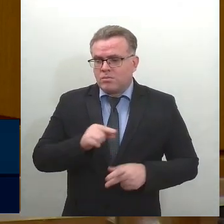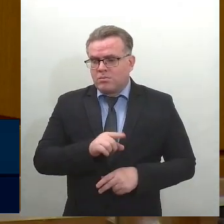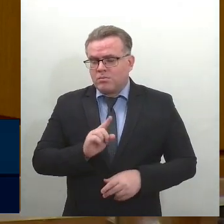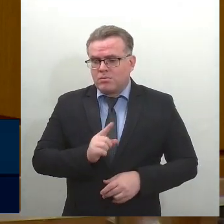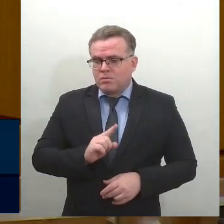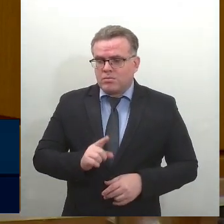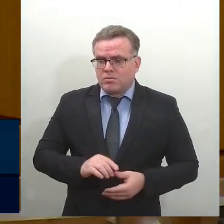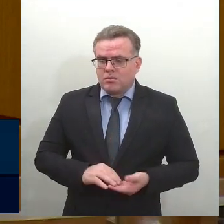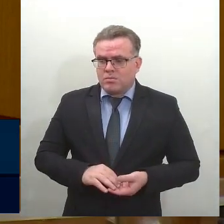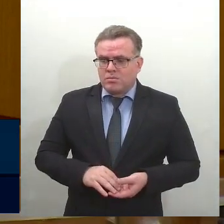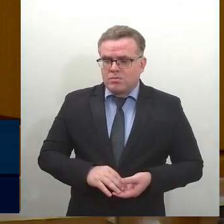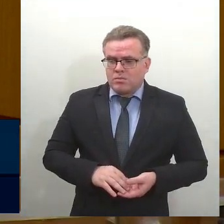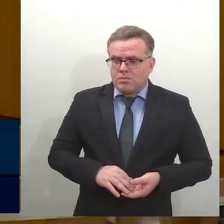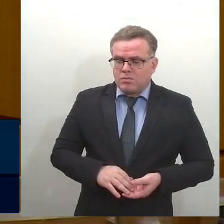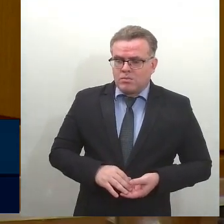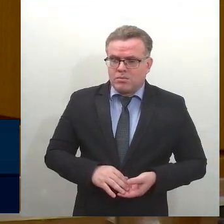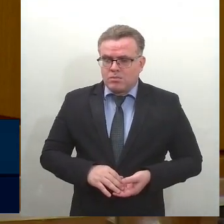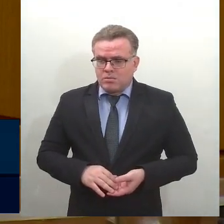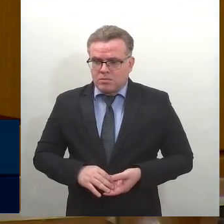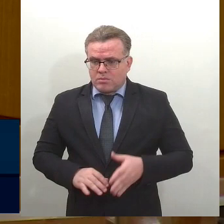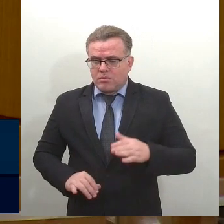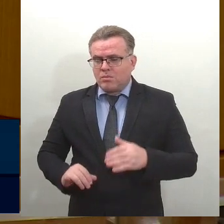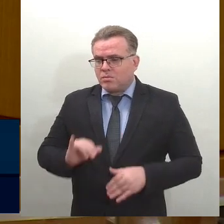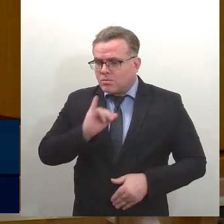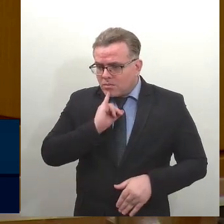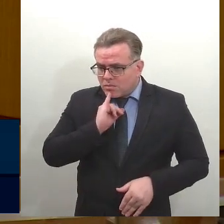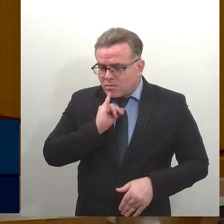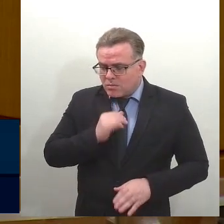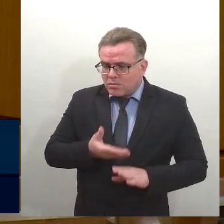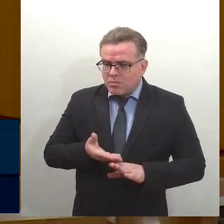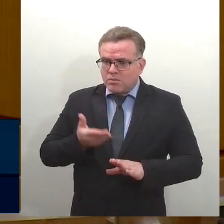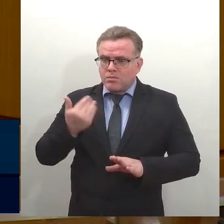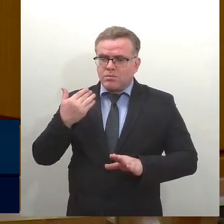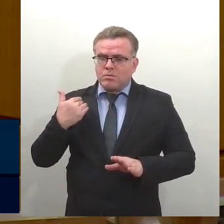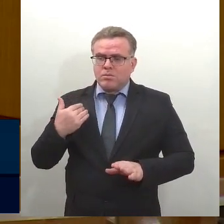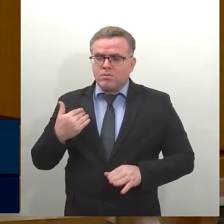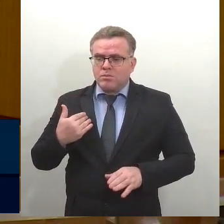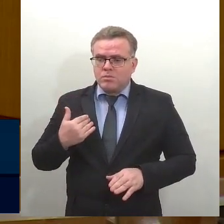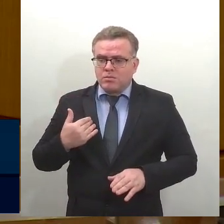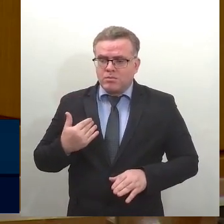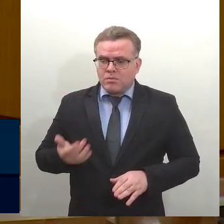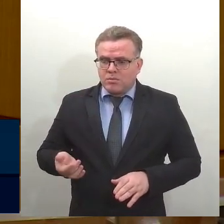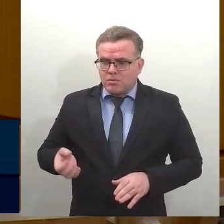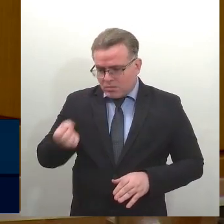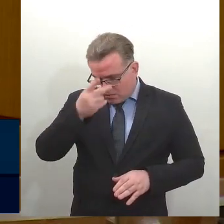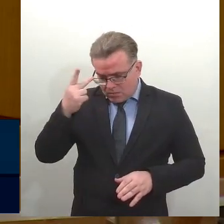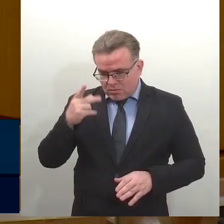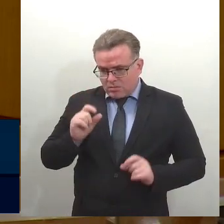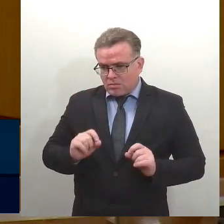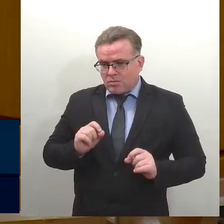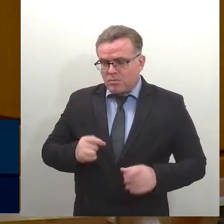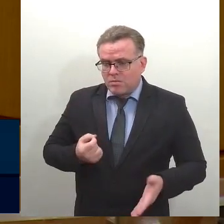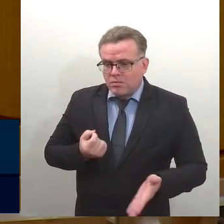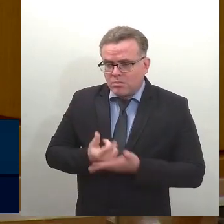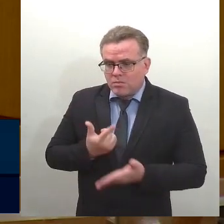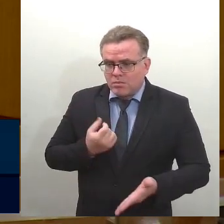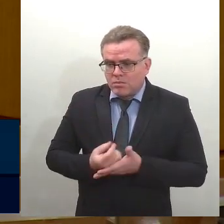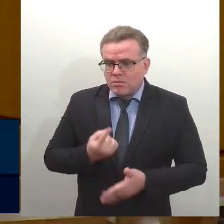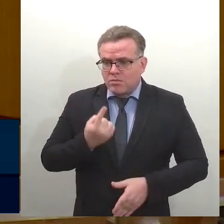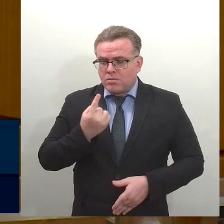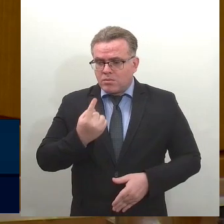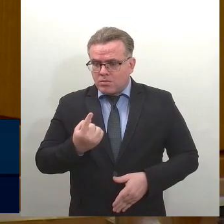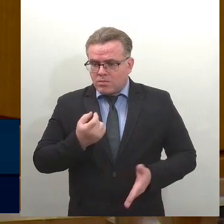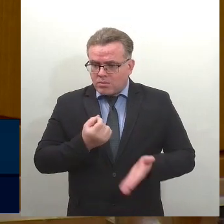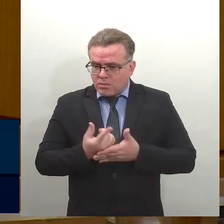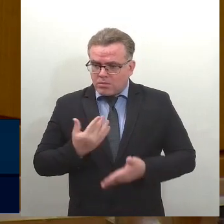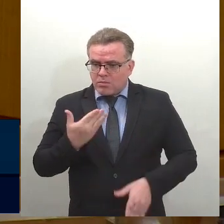Itabaiana teve um tempo de nenhum servidor de prefeitura comprar 1 quilo de arroz fiado em